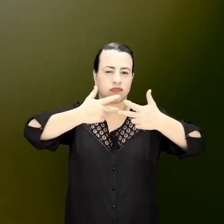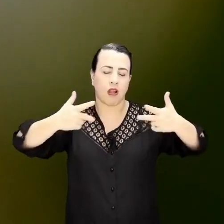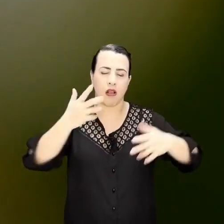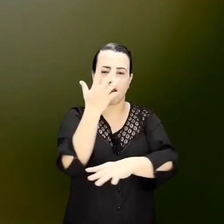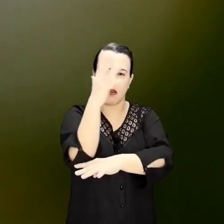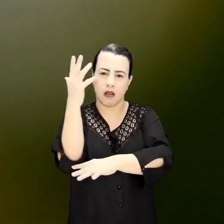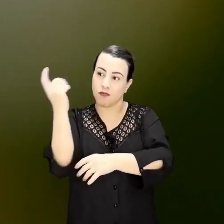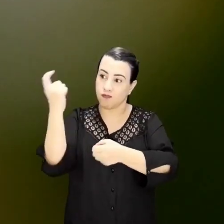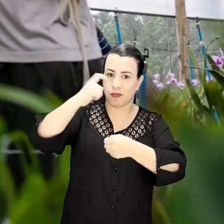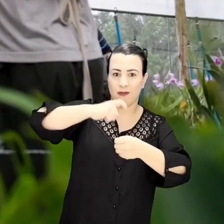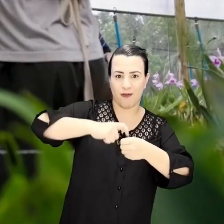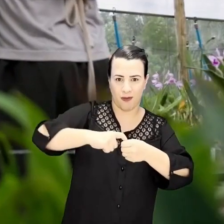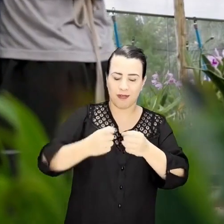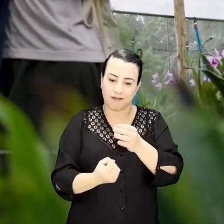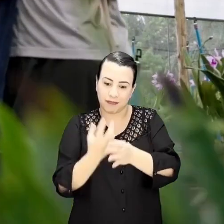e plantas.